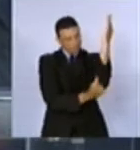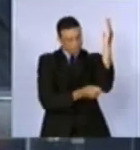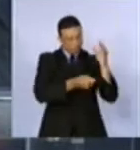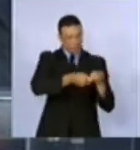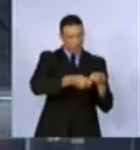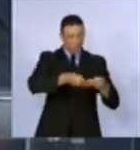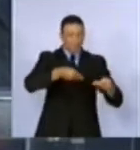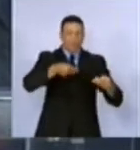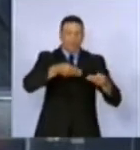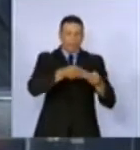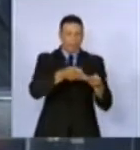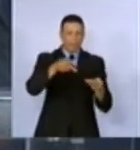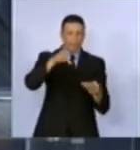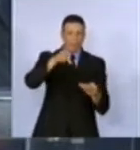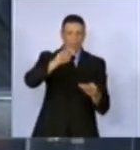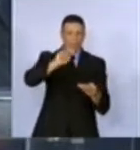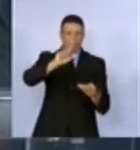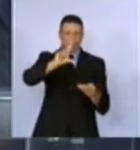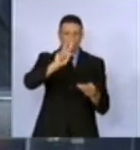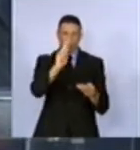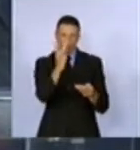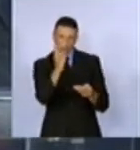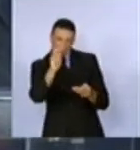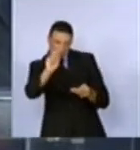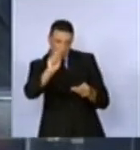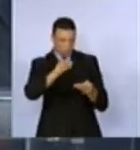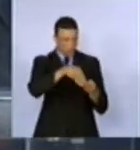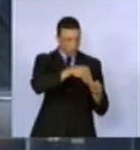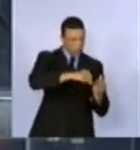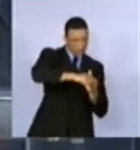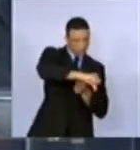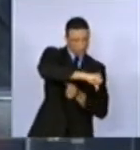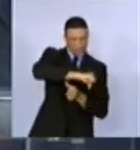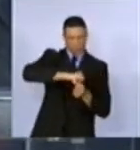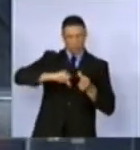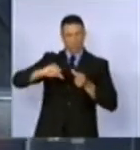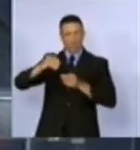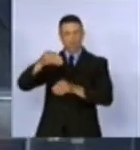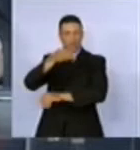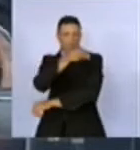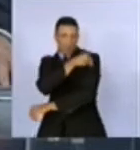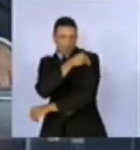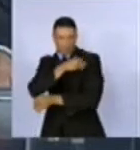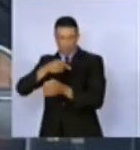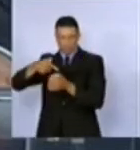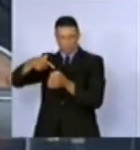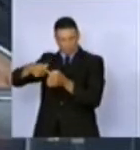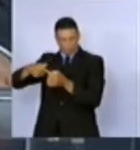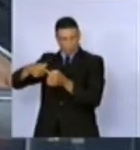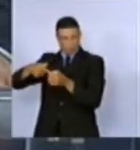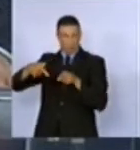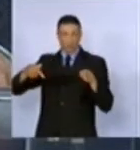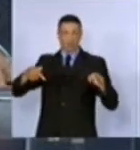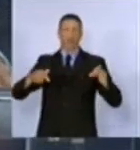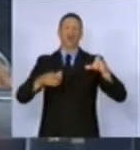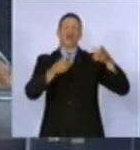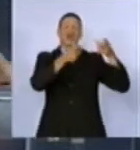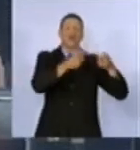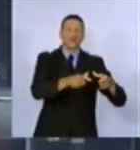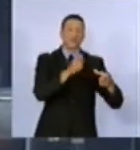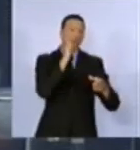não o bagaço mas a palha da cana para conversão em etanol celulósico só planta vai colocar localizar em